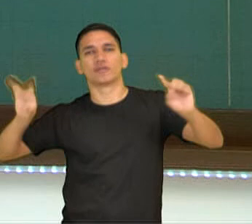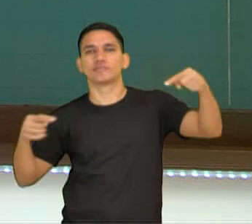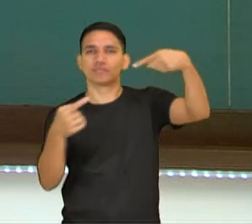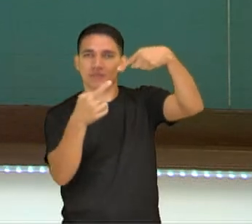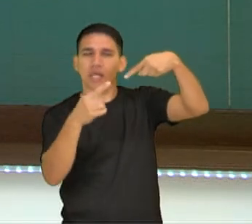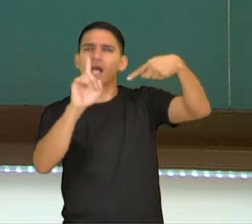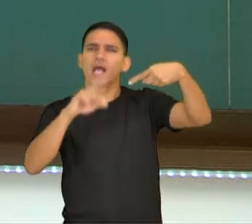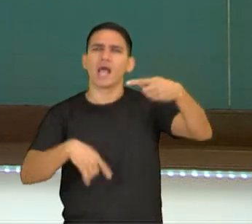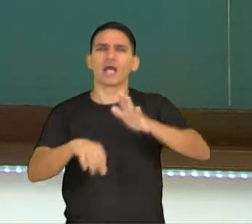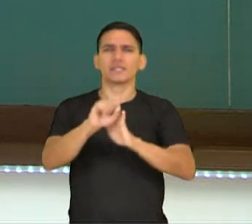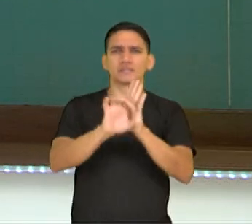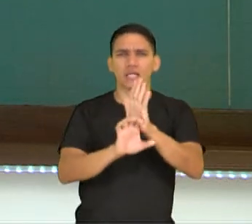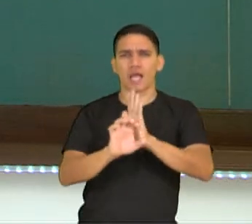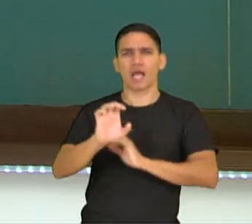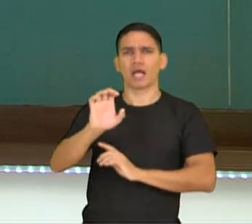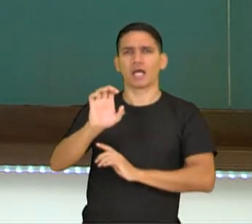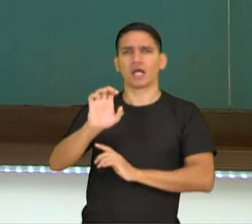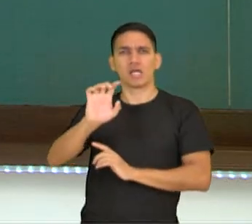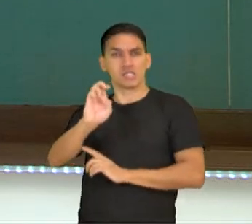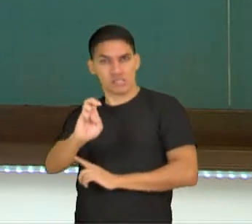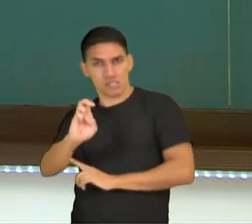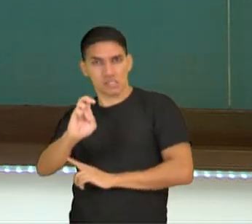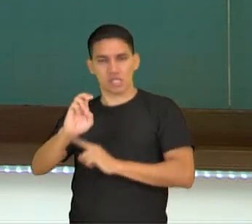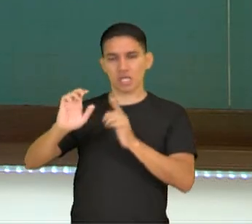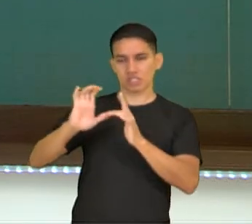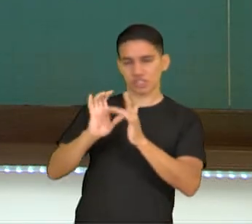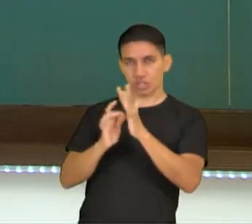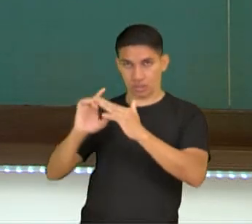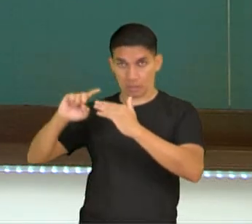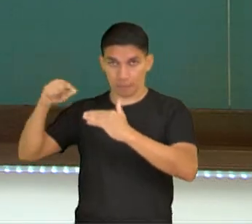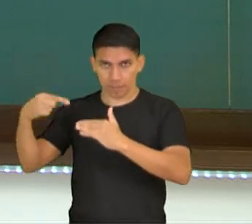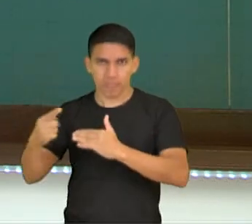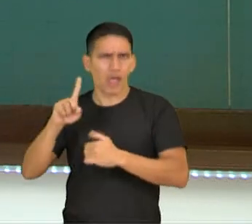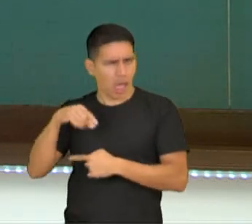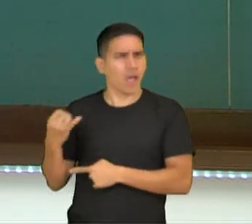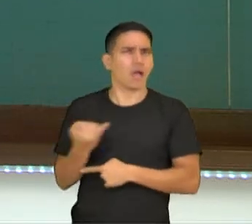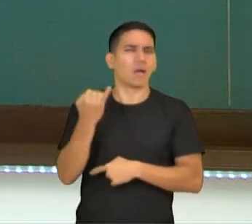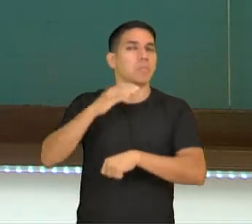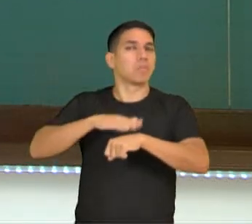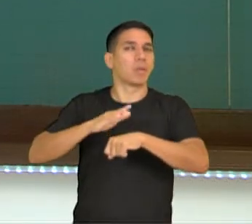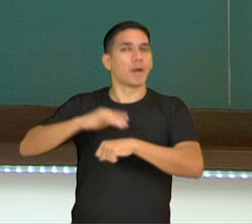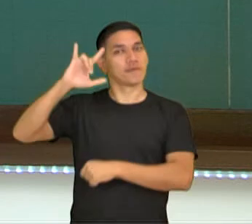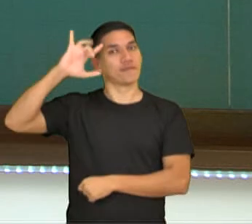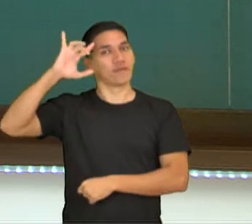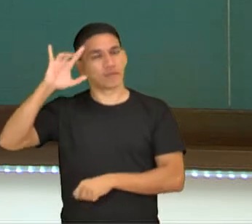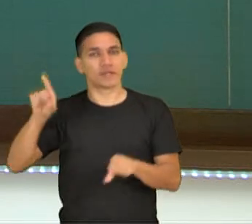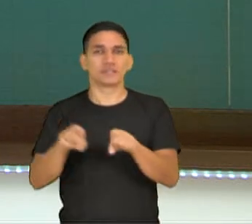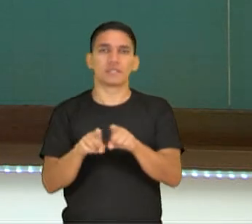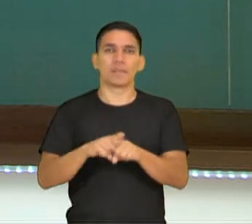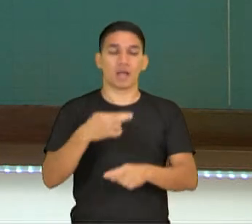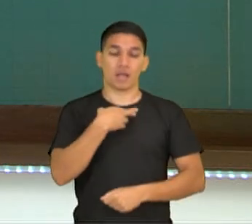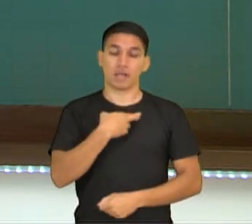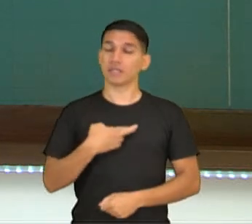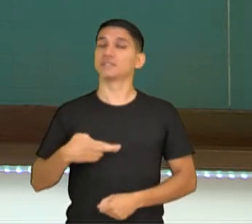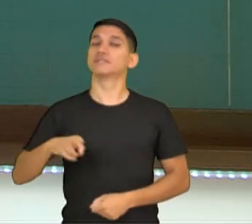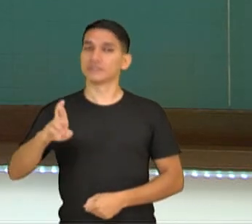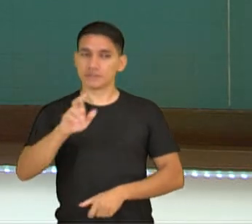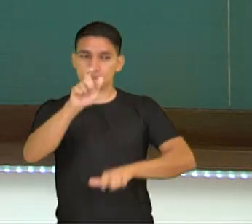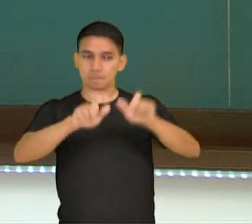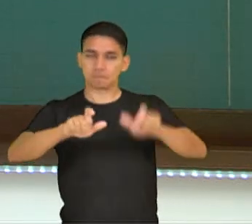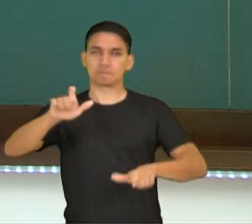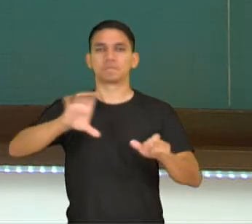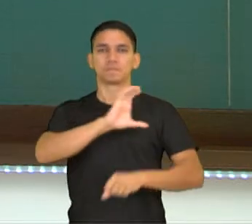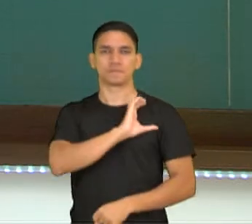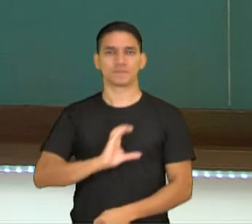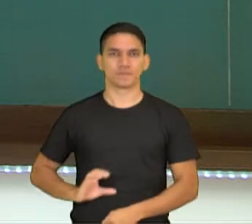depois de Cristo, e que vai ser muito importante tanto para a filosofia quanto para a religiosidade